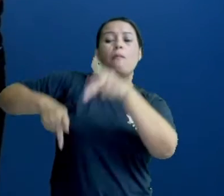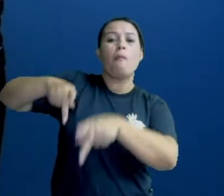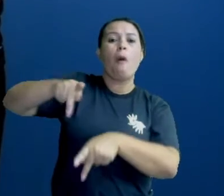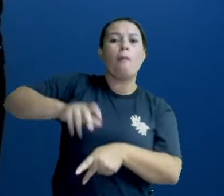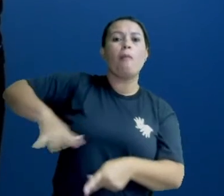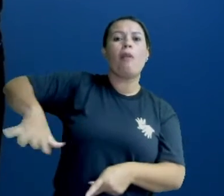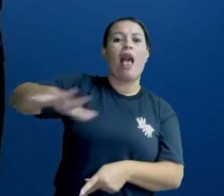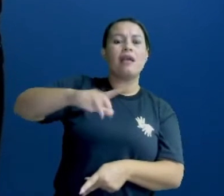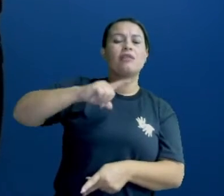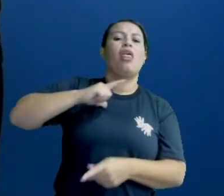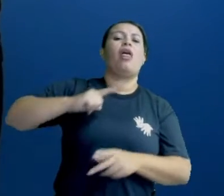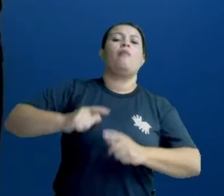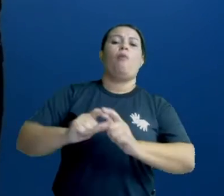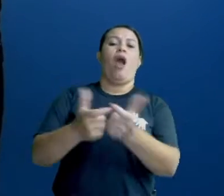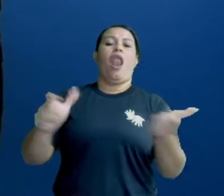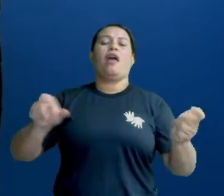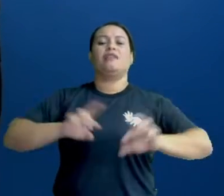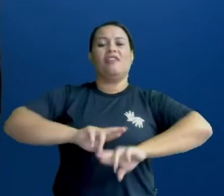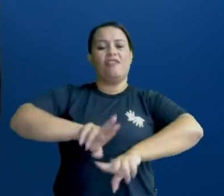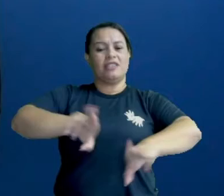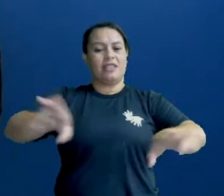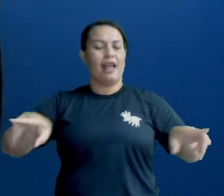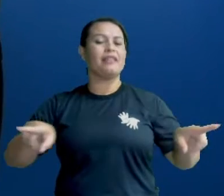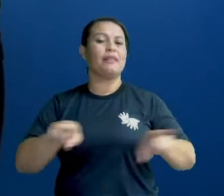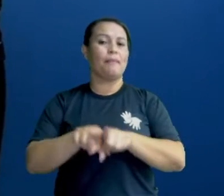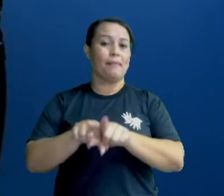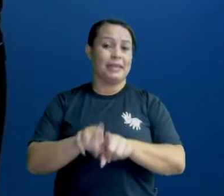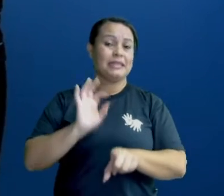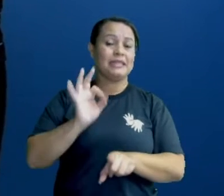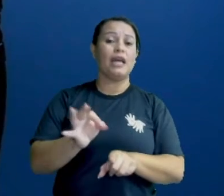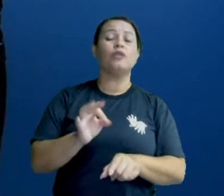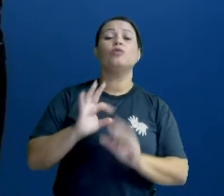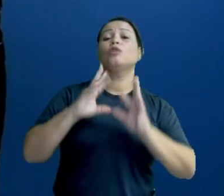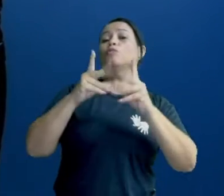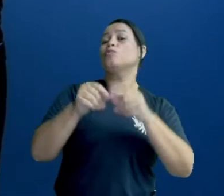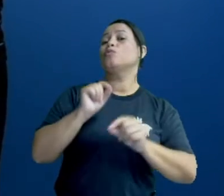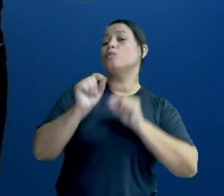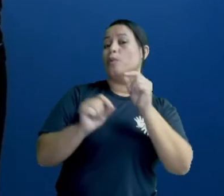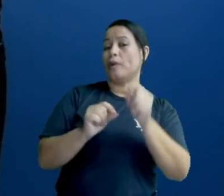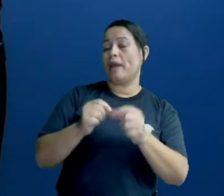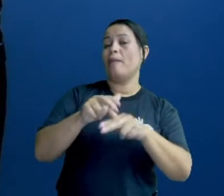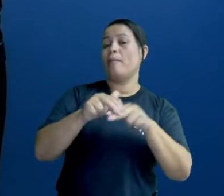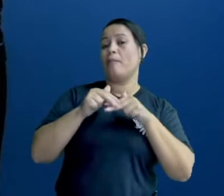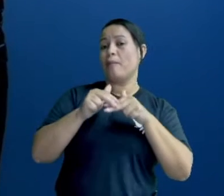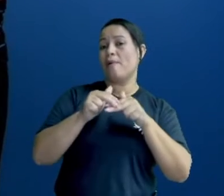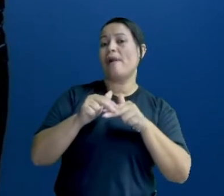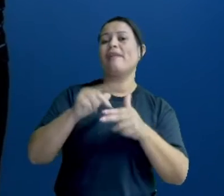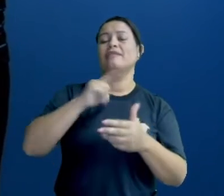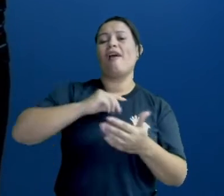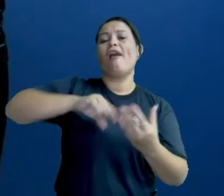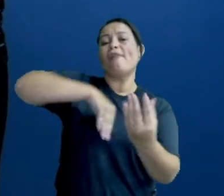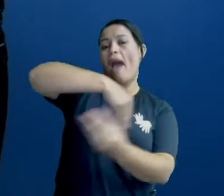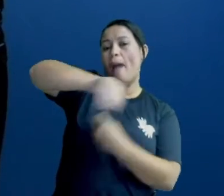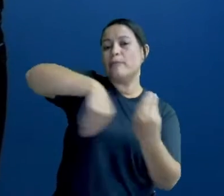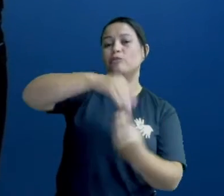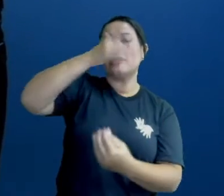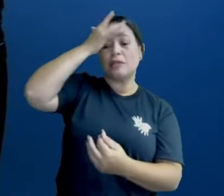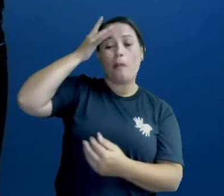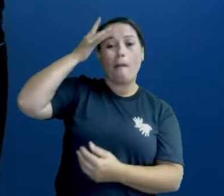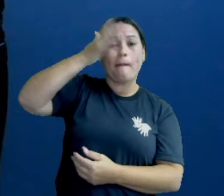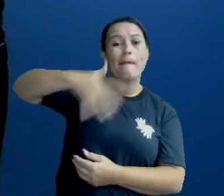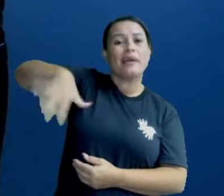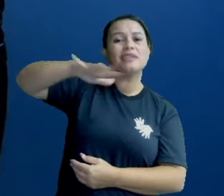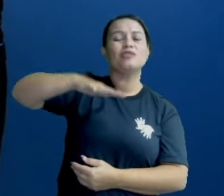uma diversidade que é também proporcional, tá? E isso tudo foi em decorrência, como eu falei, da mistura entre povos aí